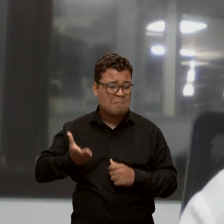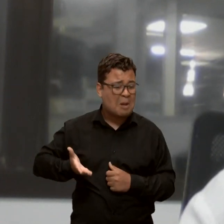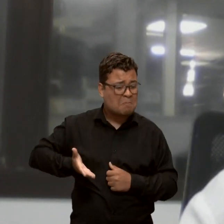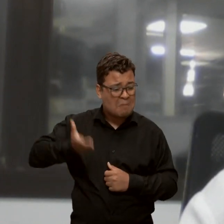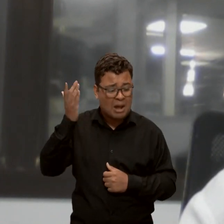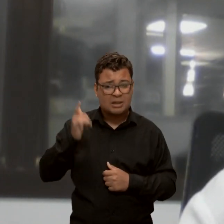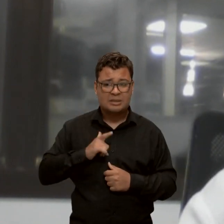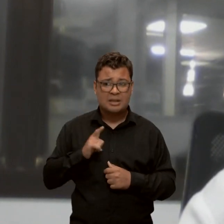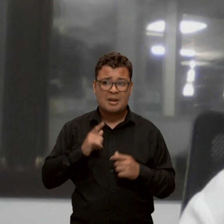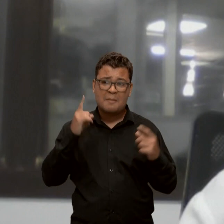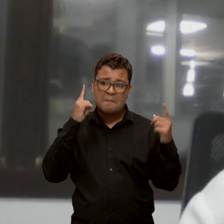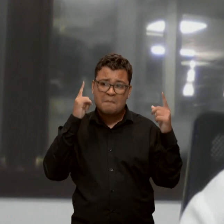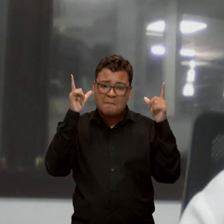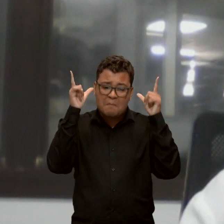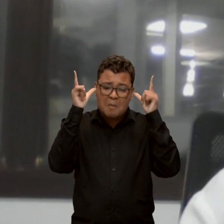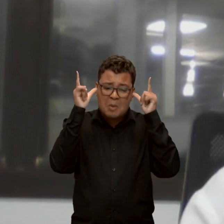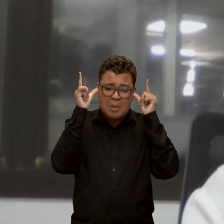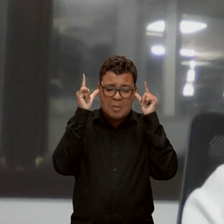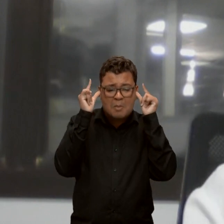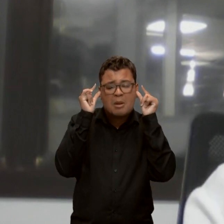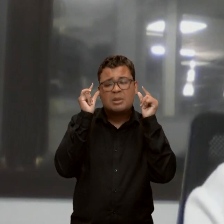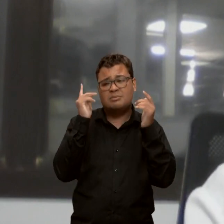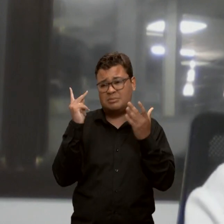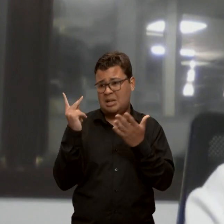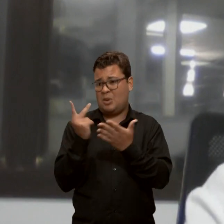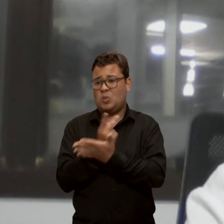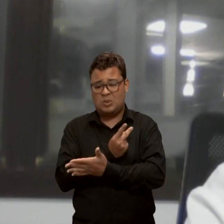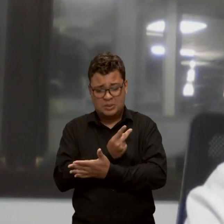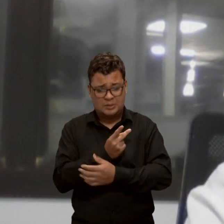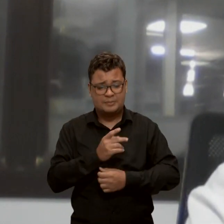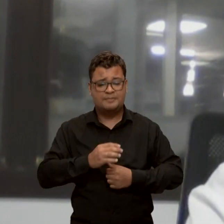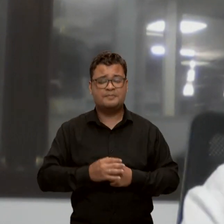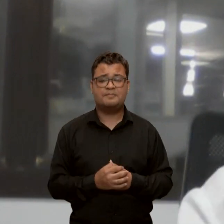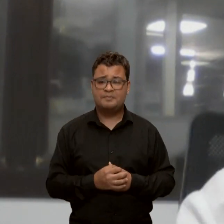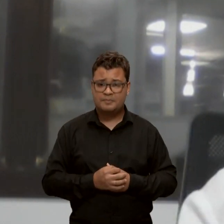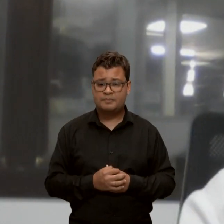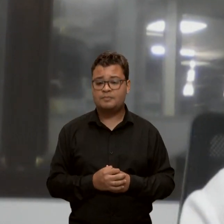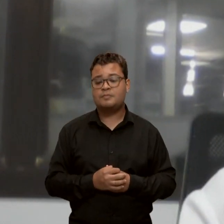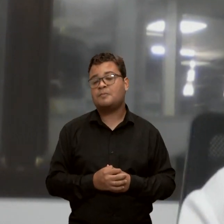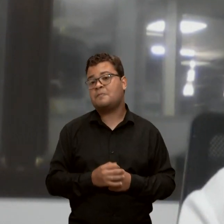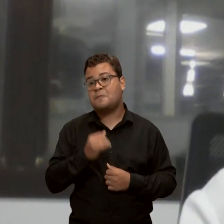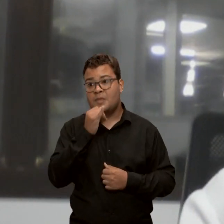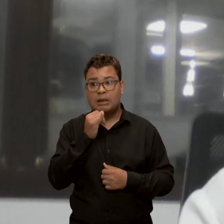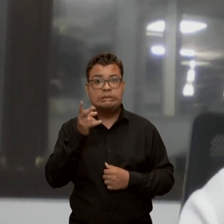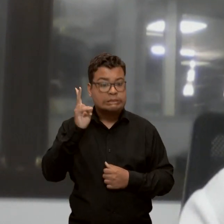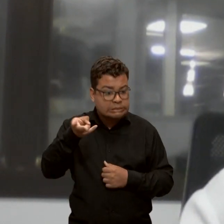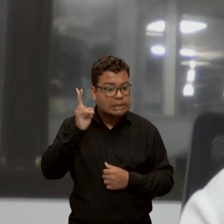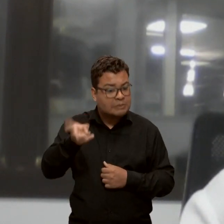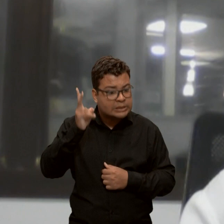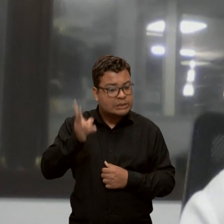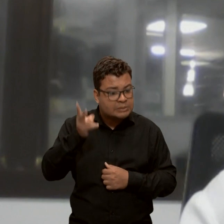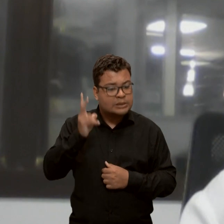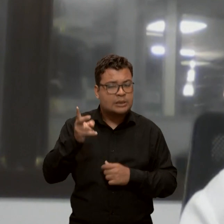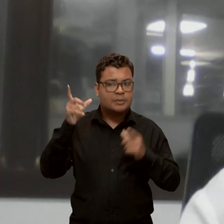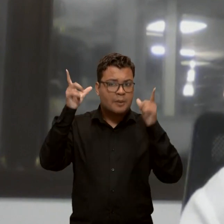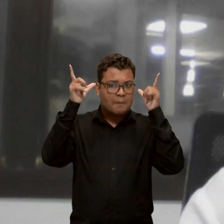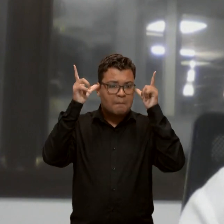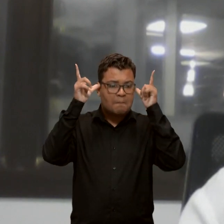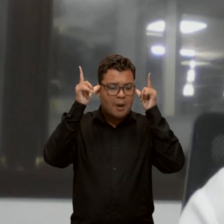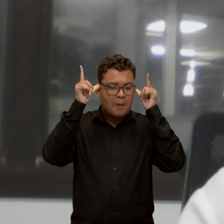ela é progressiva, tá? Então, quanto mais você expor mais suscetível você vai estar.